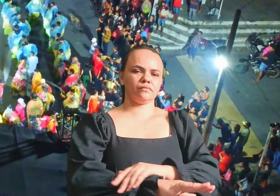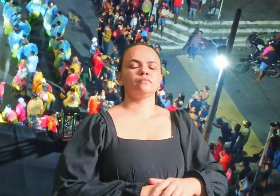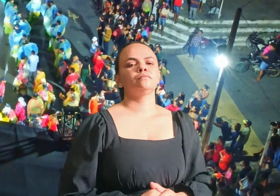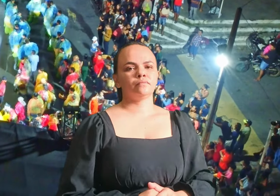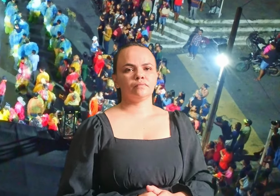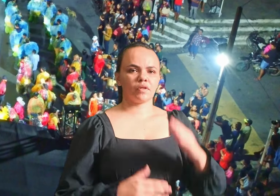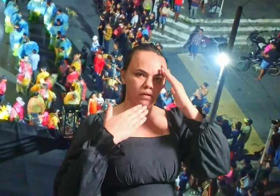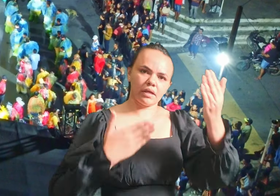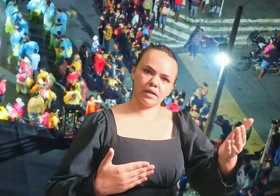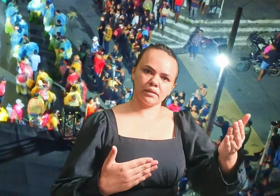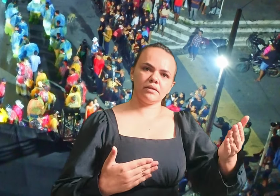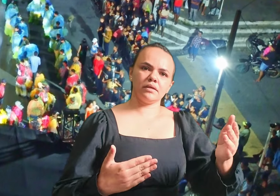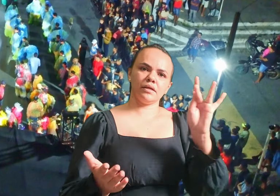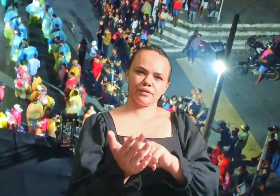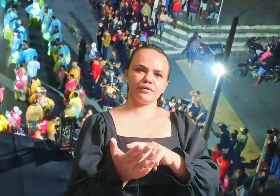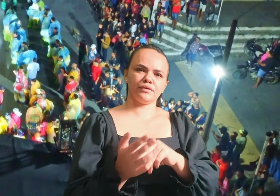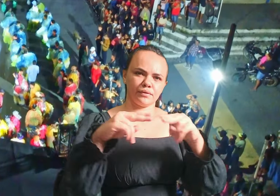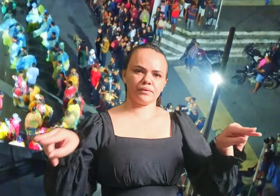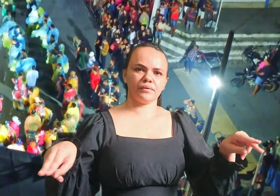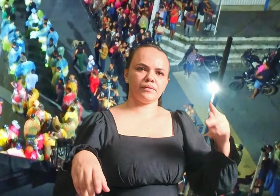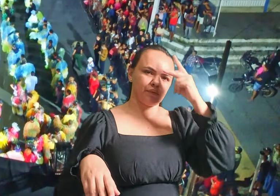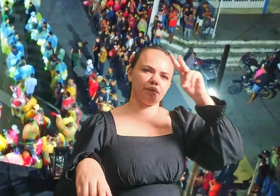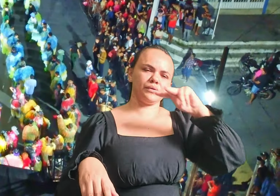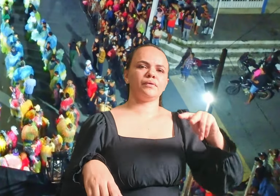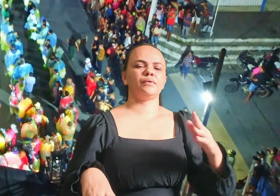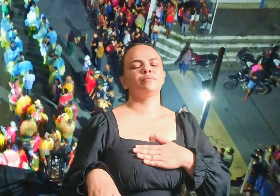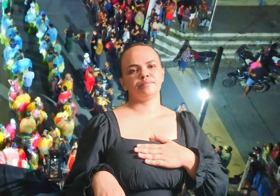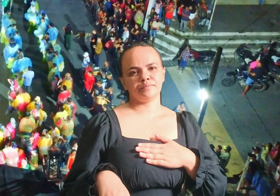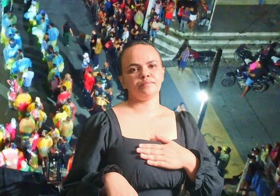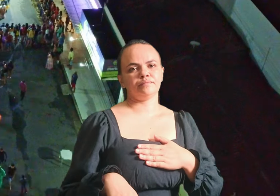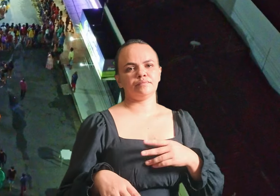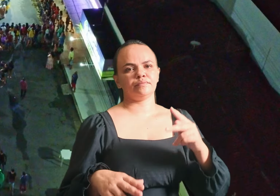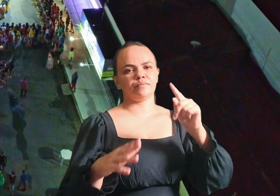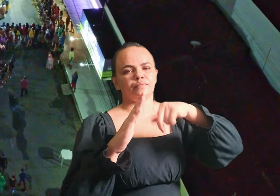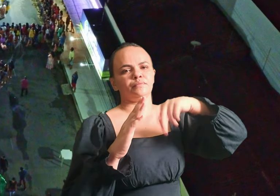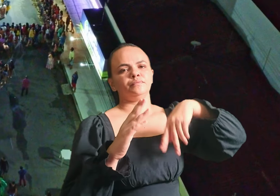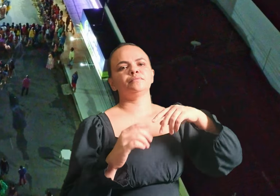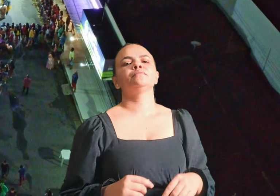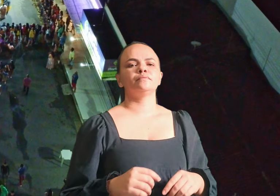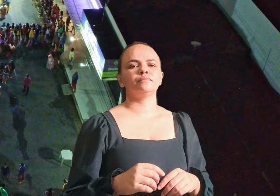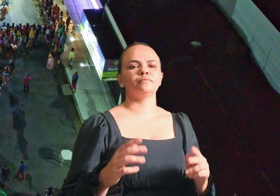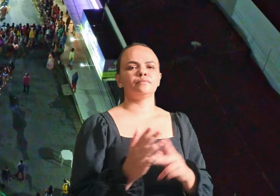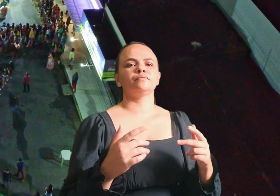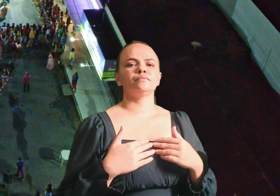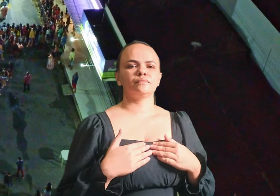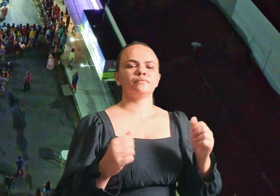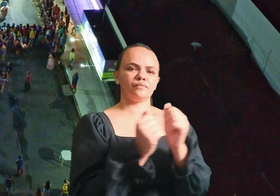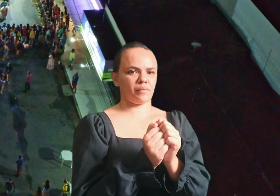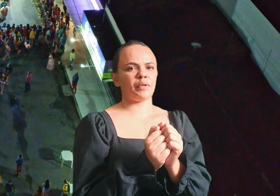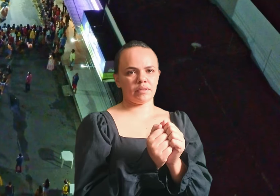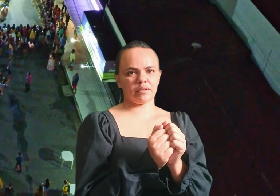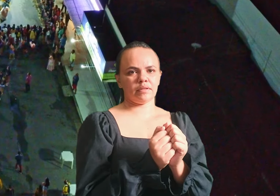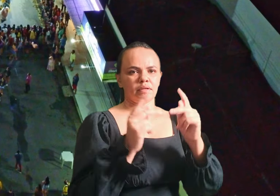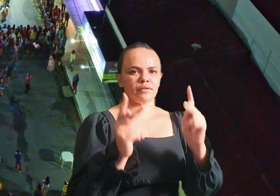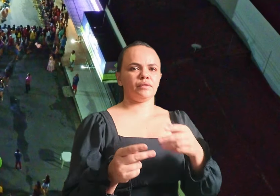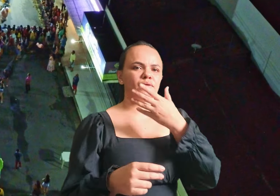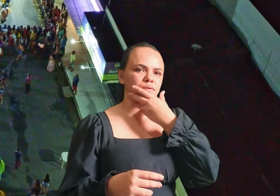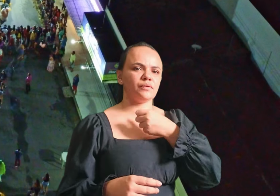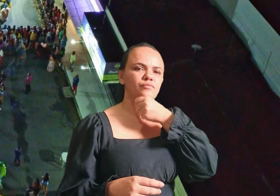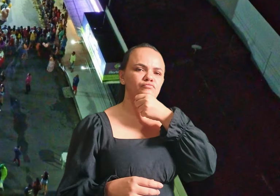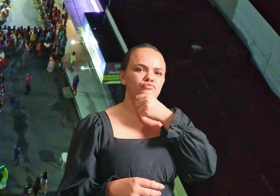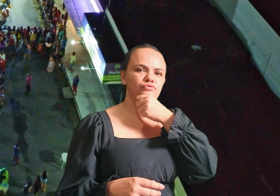em eles se lembrar de mim né de homenagear quer dizer que homenagear a eu foi bem que homenagear a o meu avô né